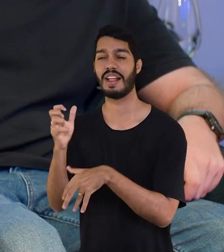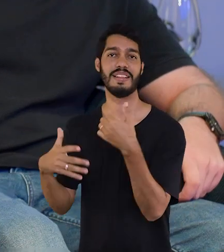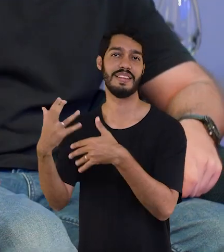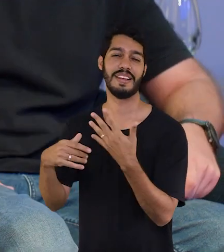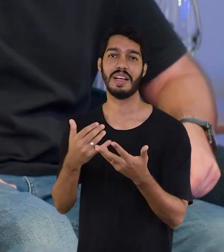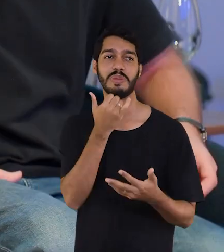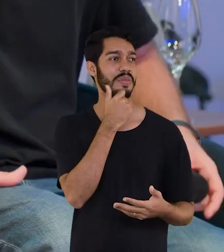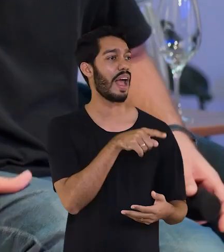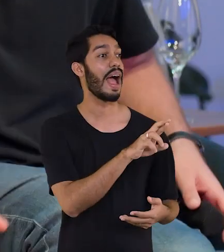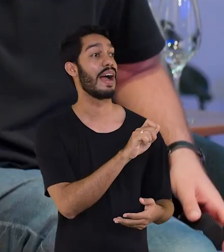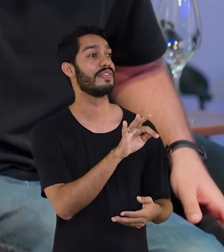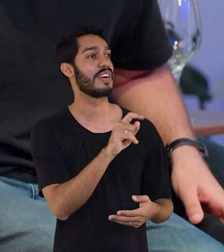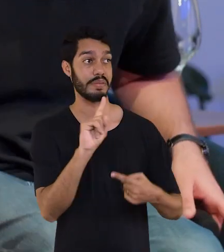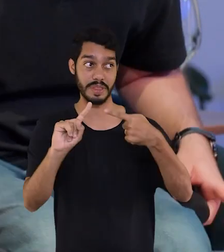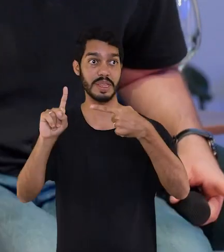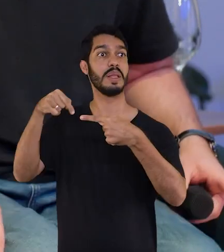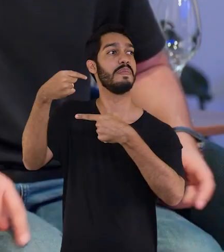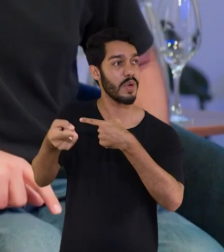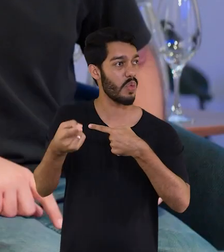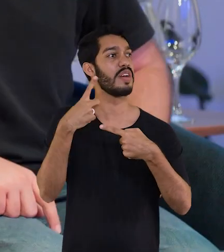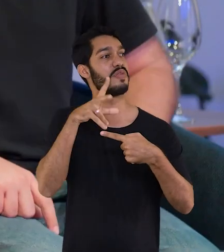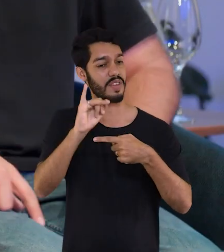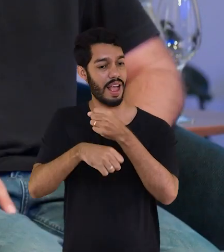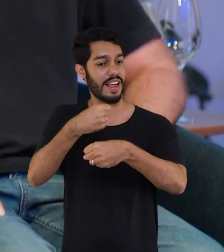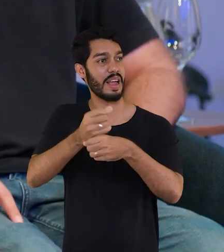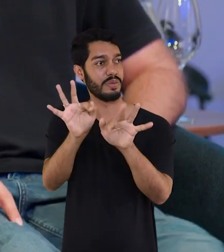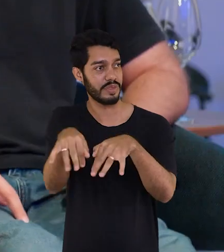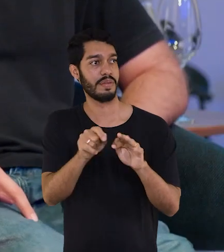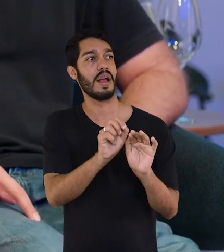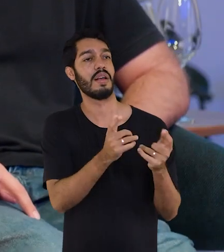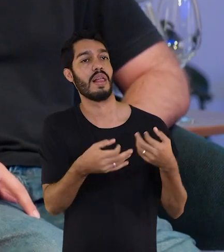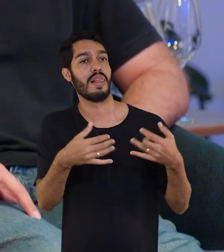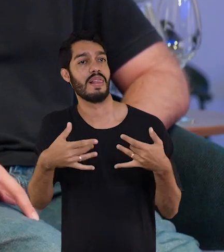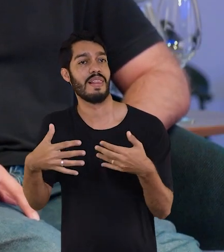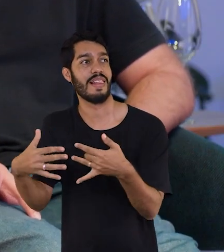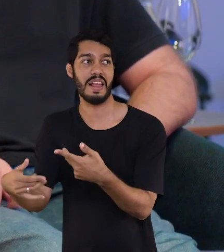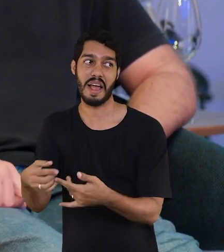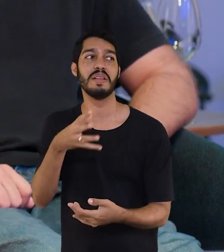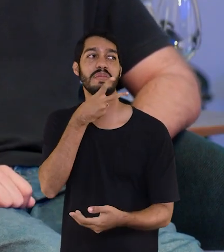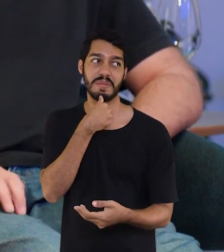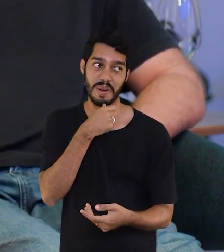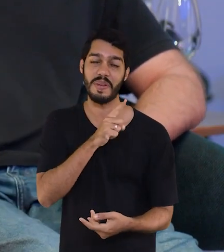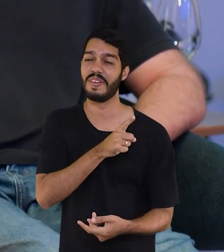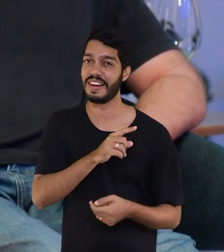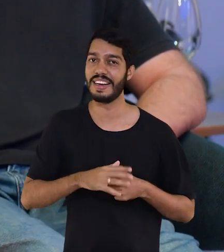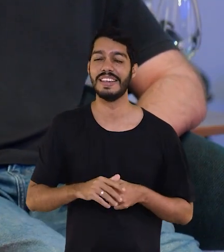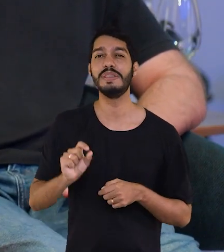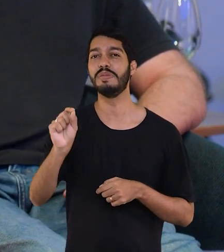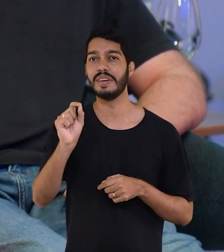que ficar a semana toda. Cadê o Rafa da produção? A gente vai ter que fazer esse painel aqui até o final do ano, e vai faltar tempo para a gente fazer esse